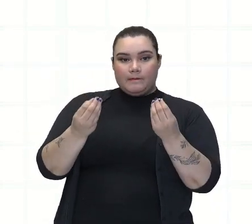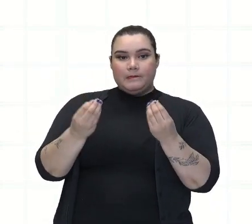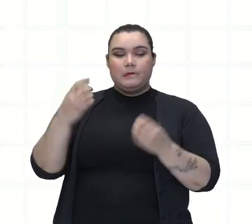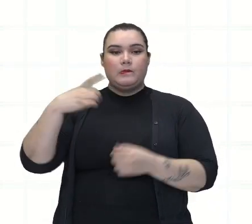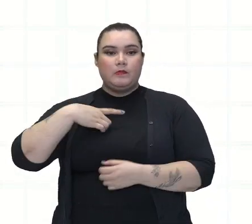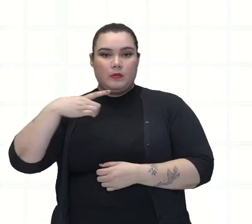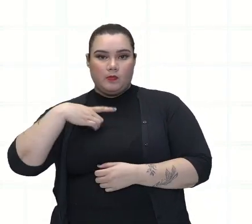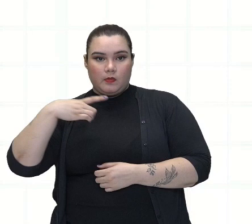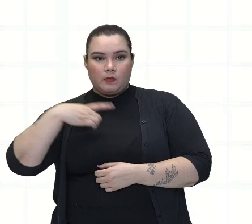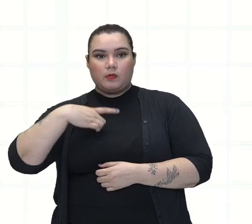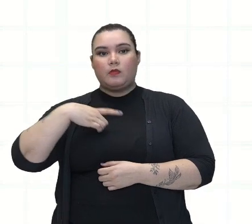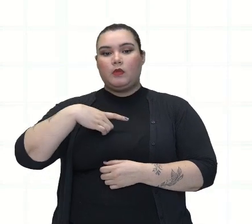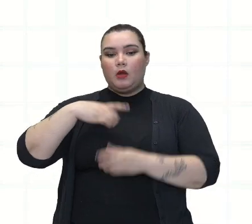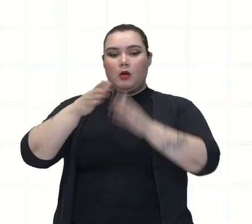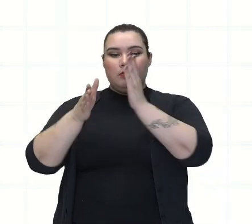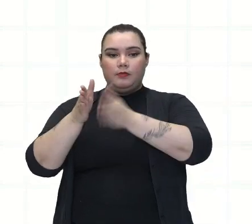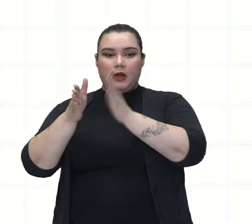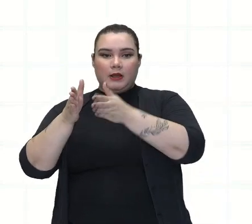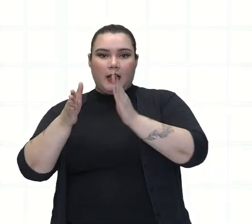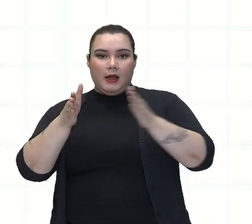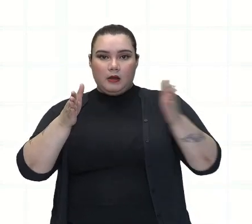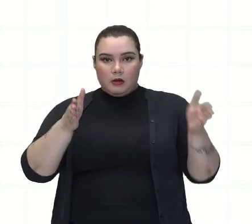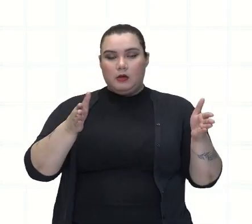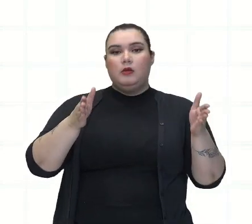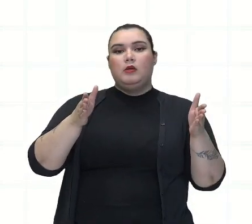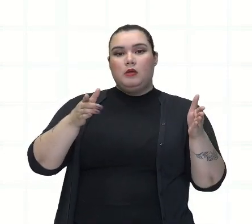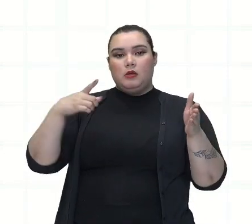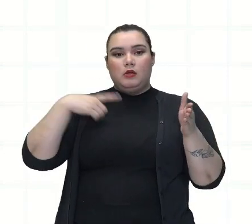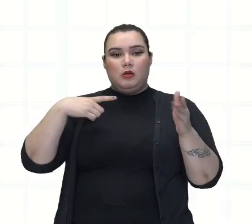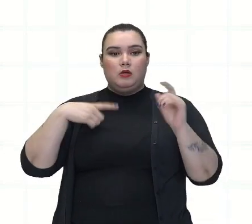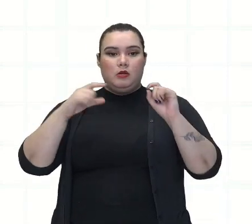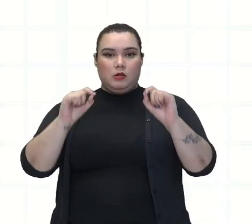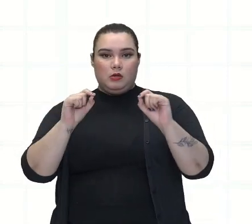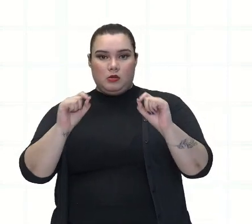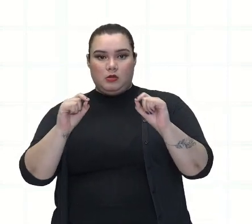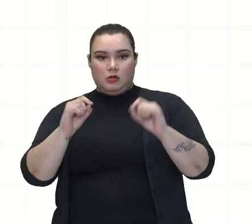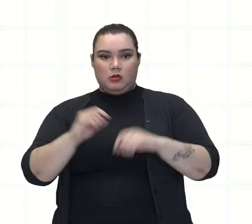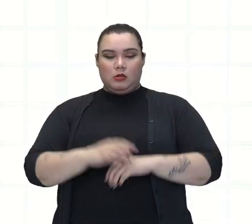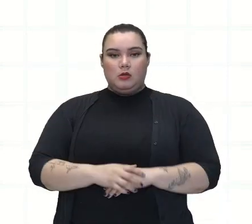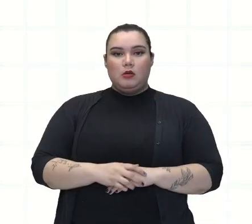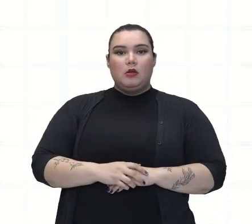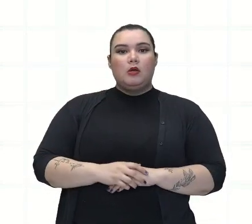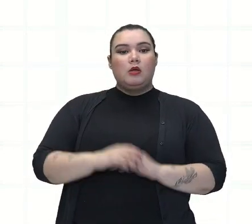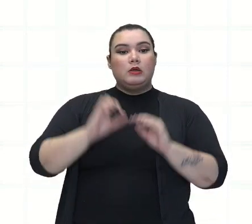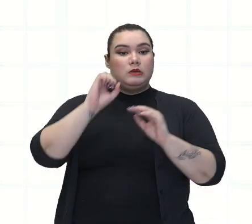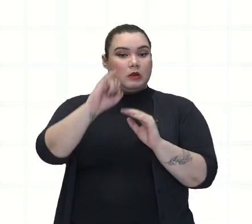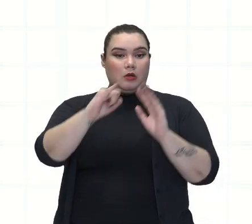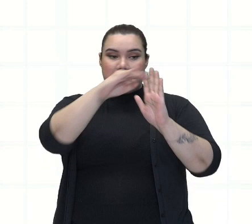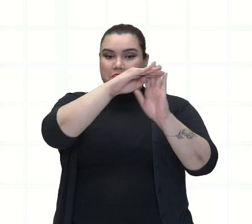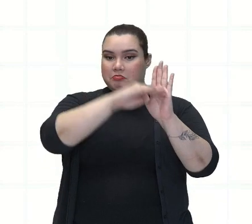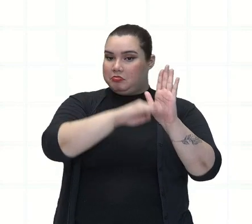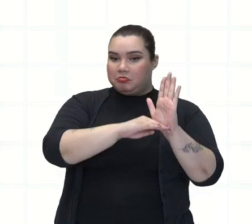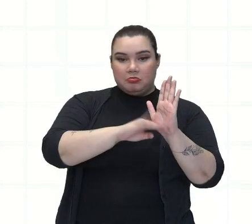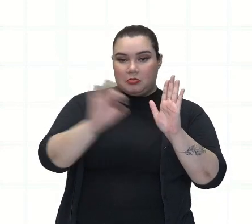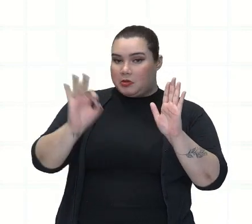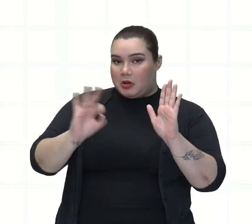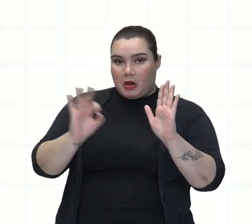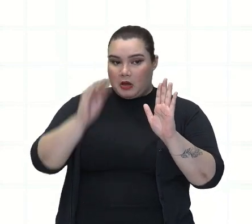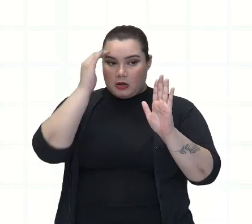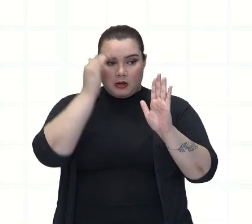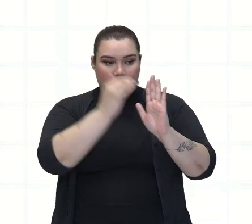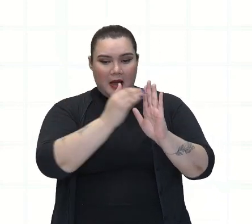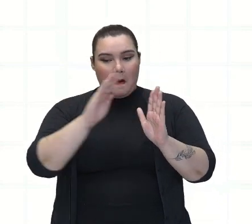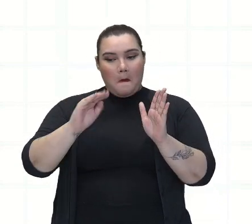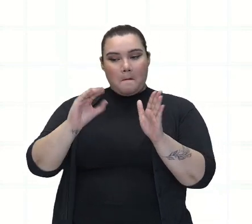uma sequência e ter sentido. Se não seguir a receita, não vai, talvez, sair um